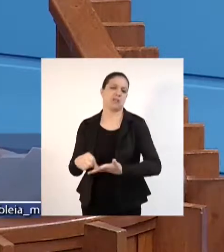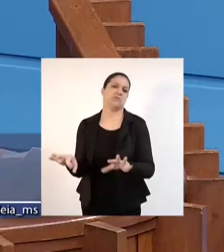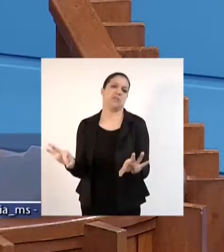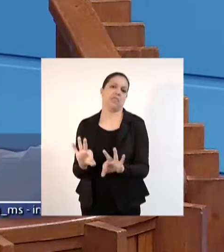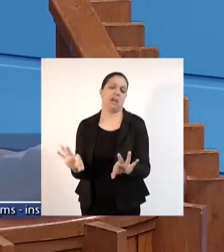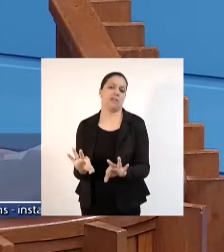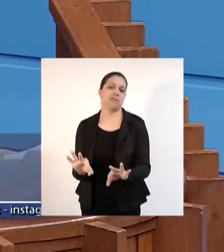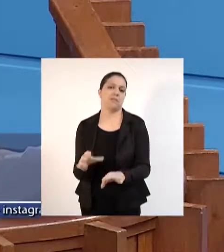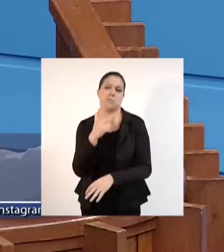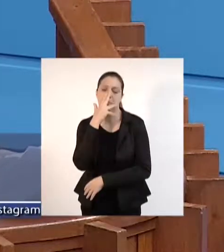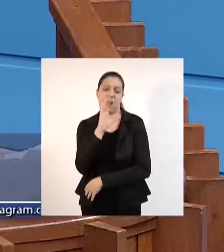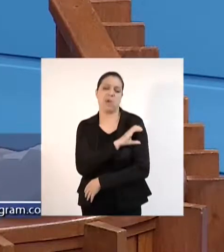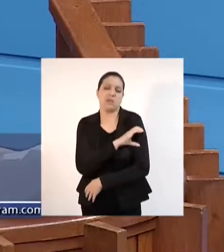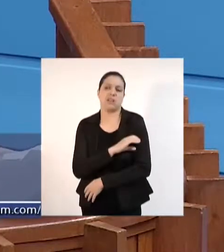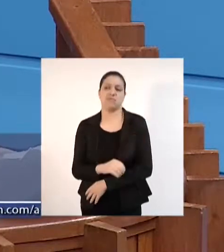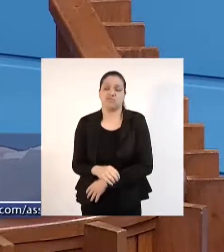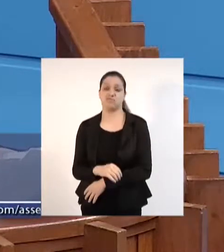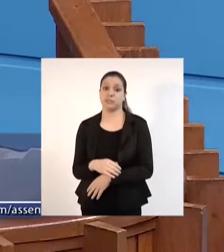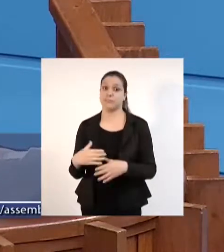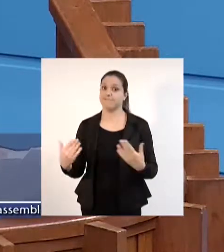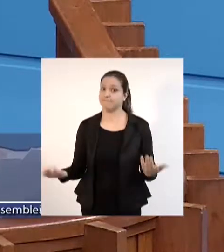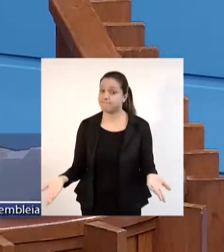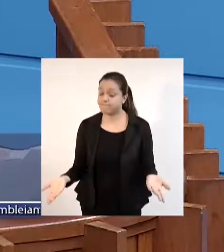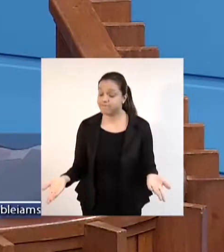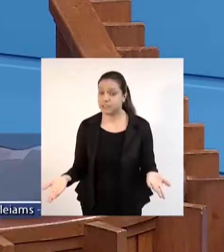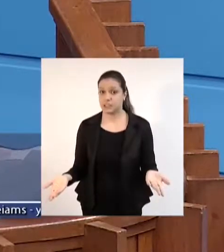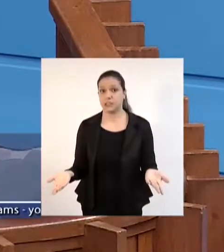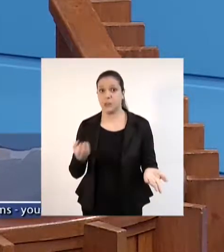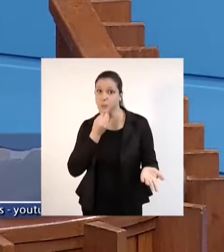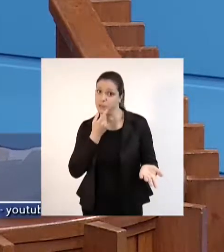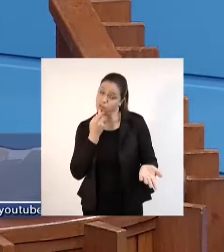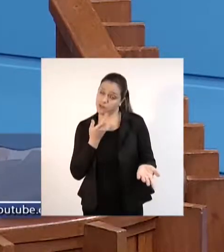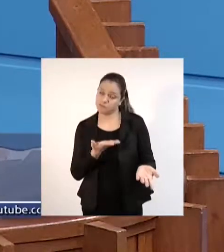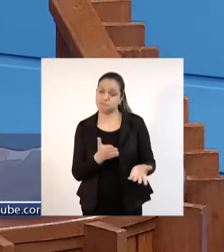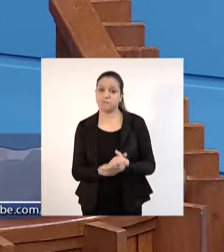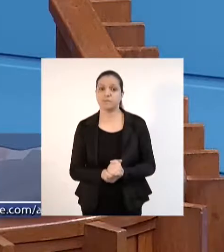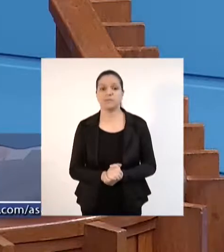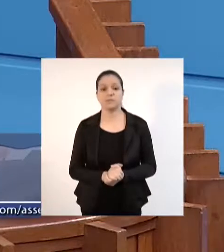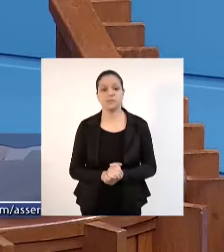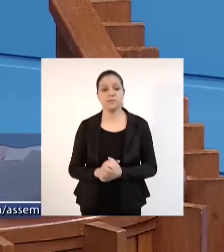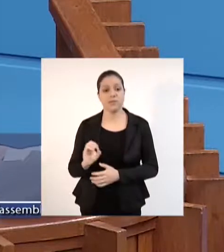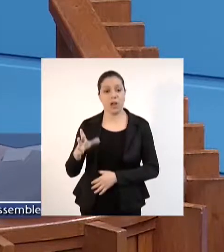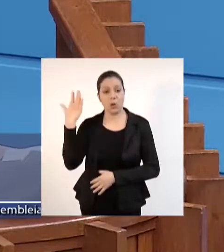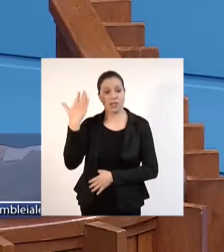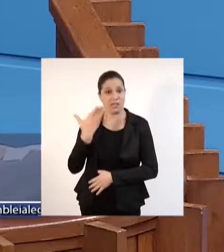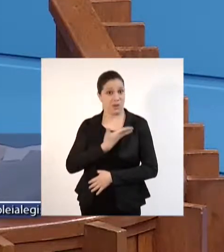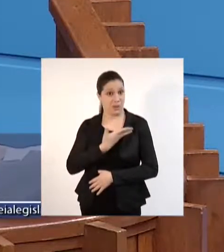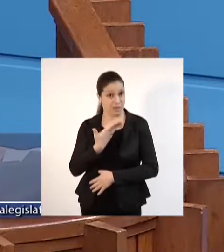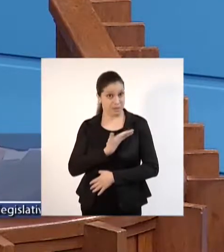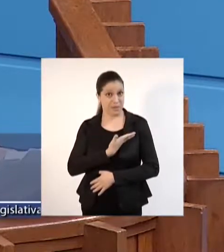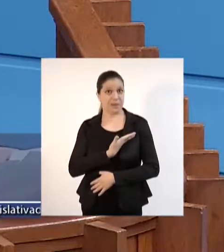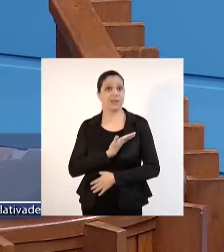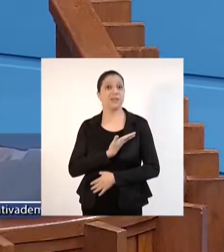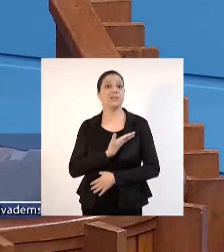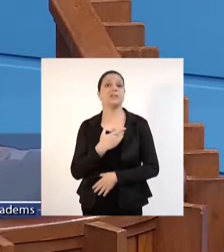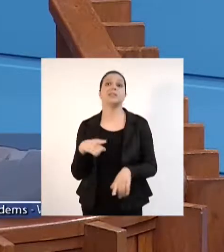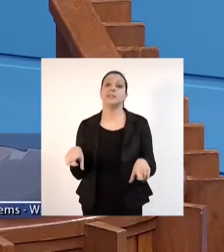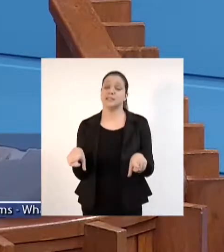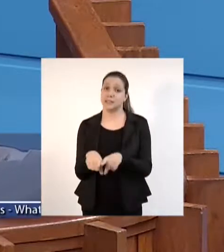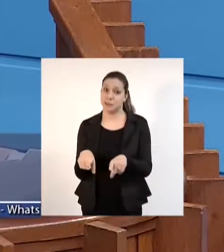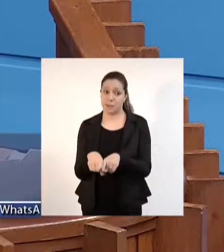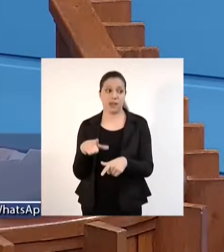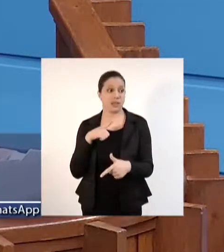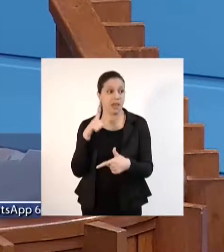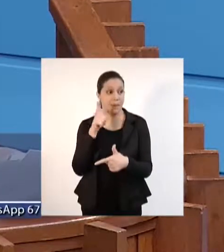aí. A forma como a morte de um amigo ou mesmo colega atinge os outros alunos é outra face do